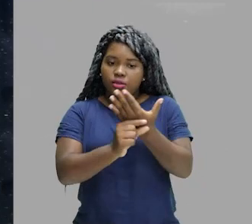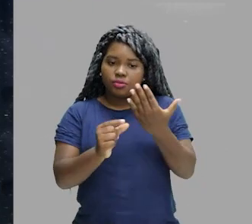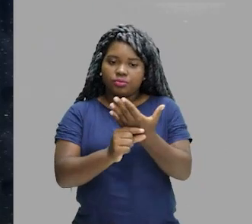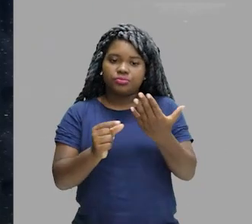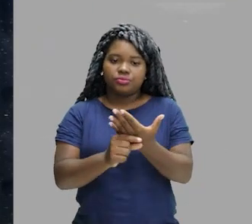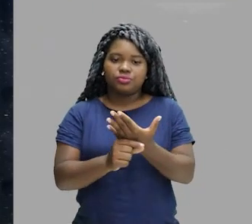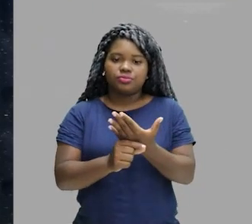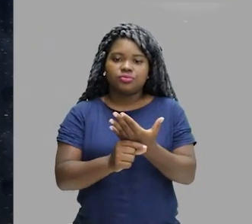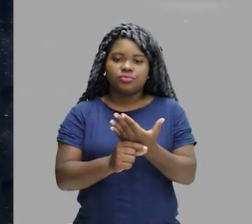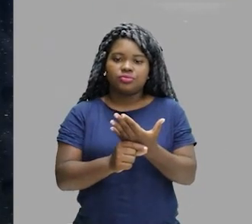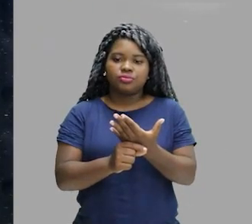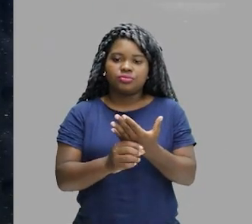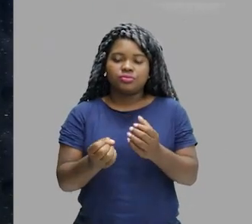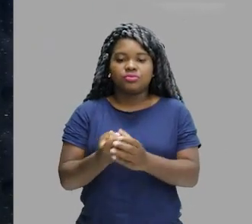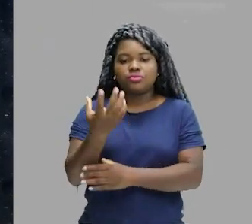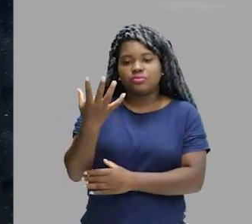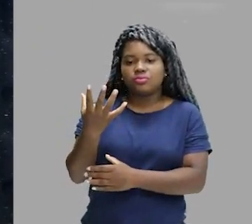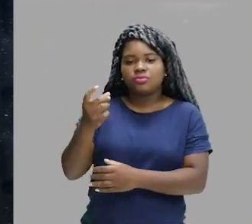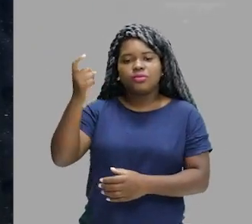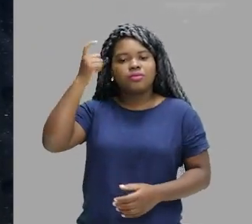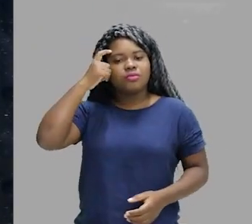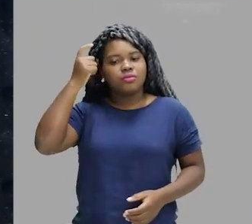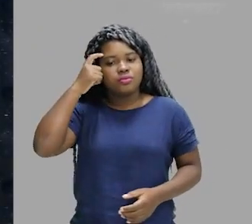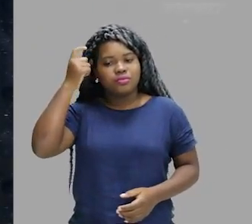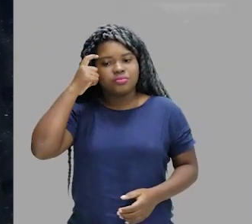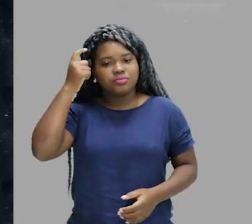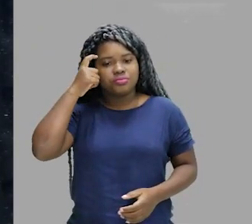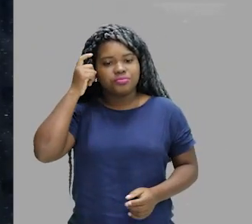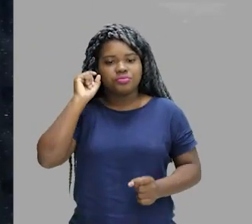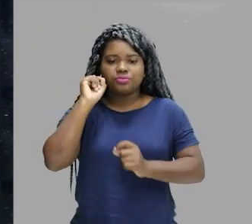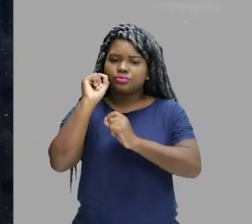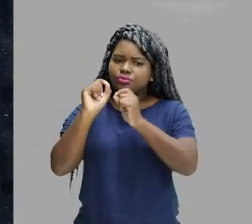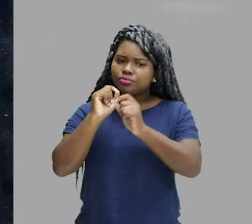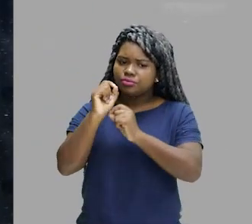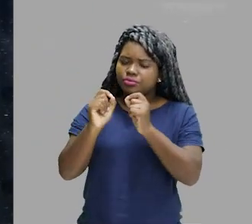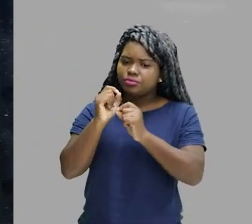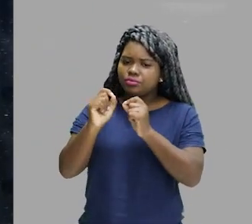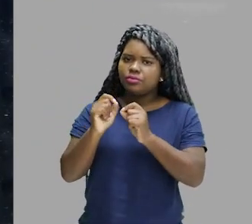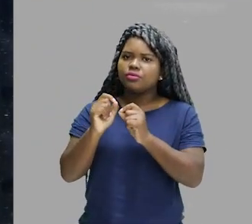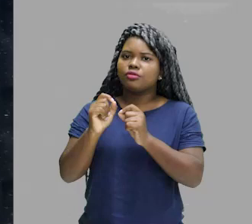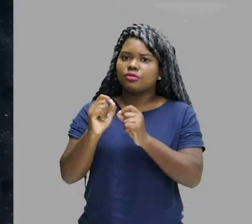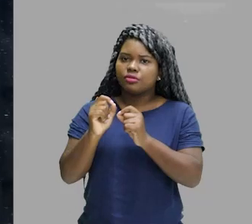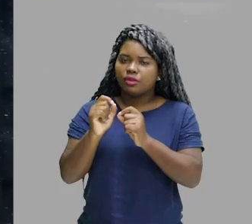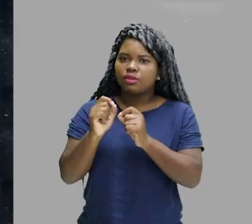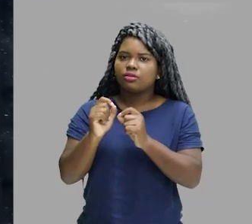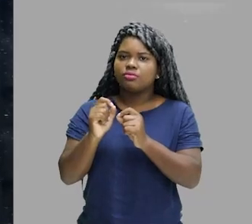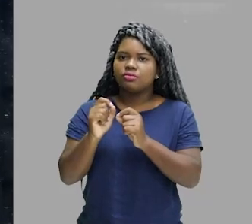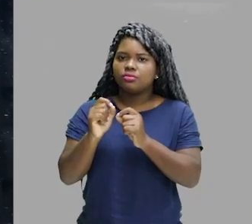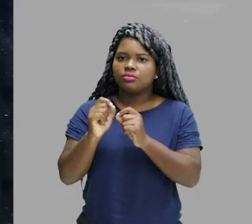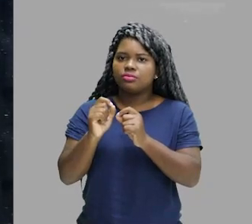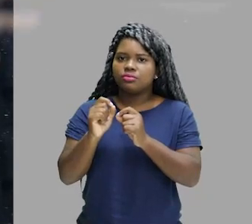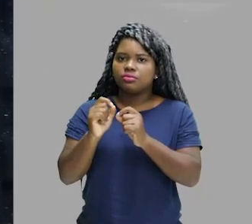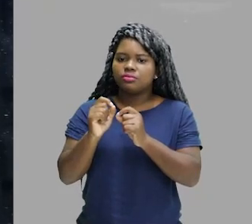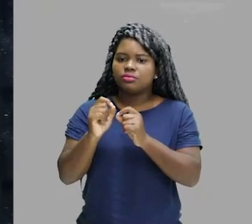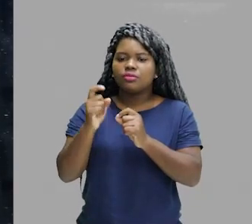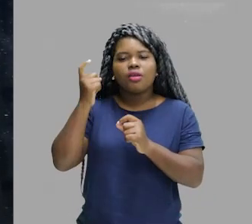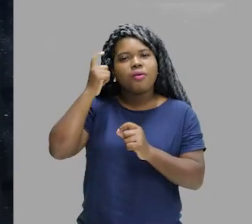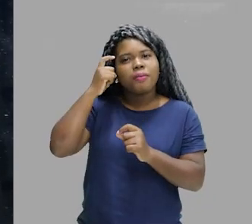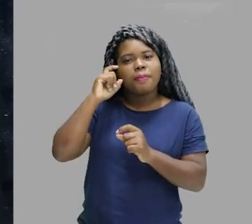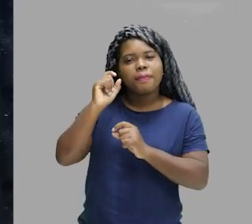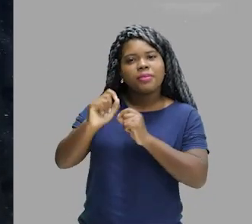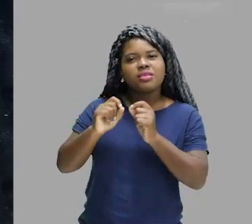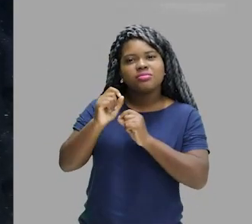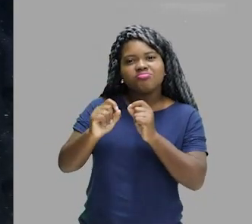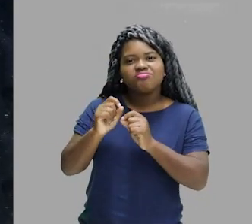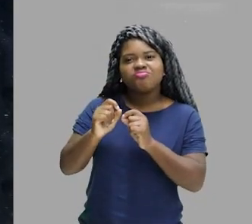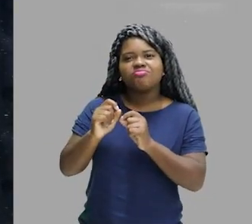conhecidas da humanidade, né? O Pensador, não vou fazer aqui por causa do do meu equipamento aqui, mas o Pensador de